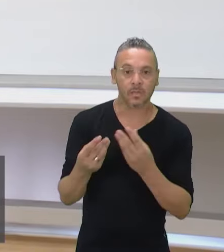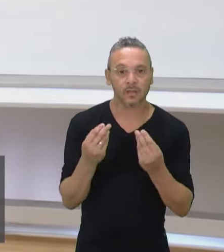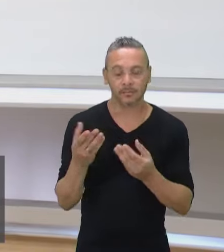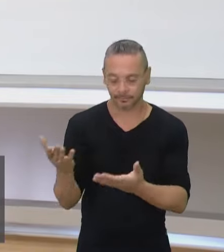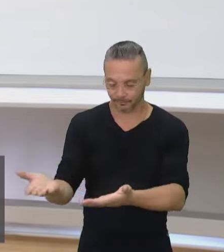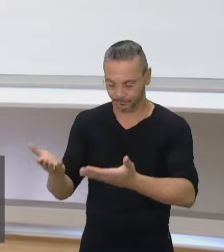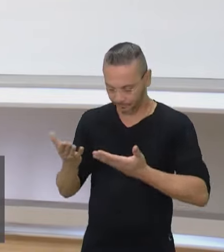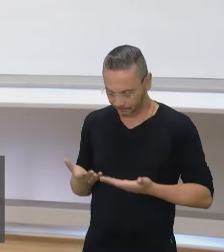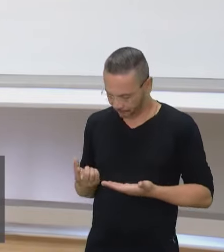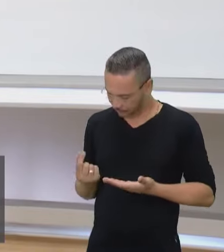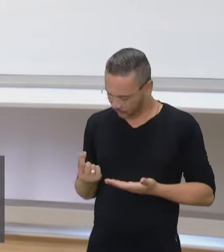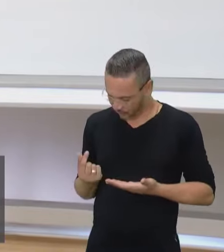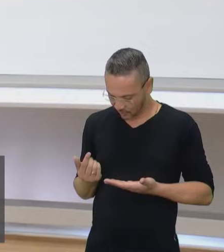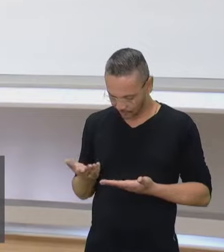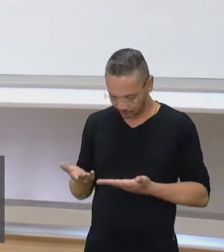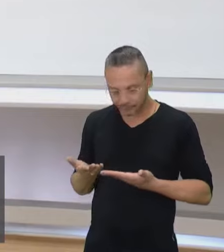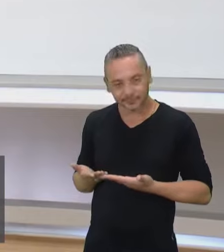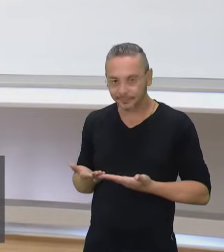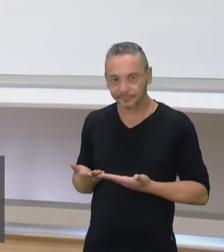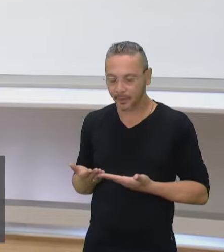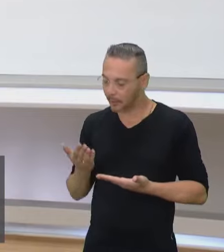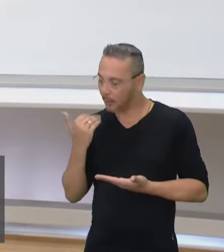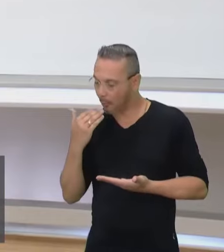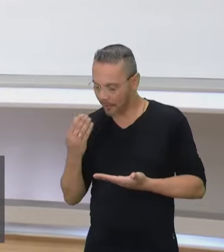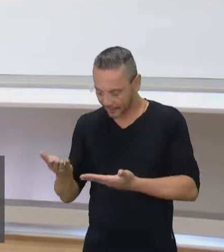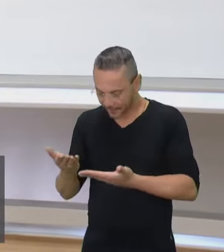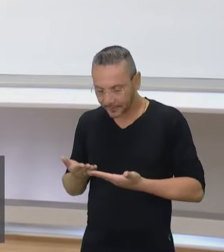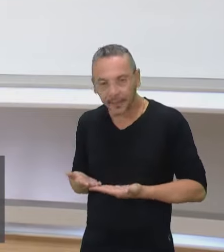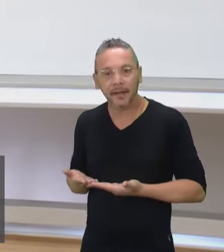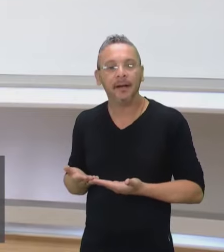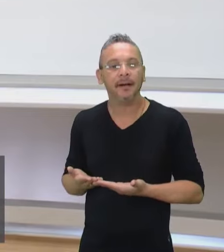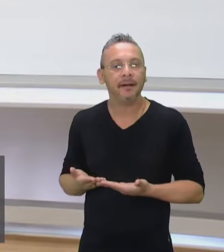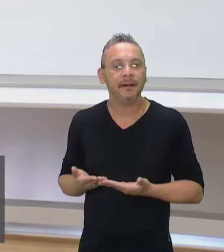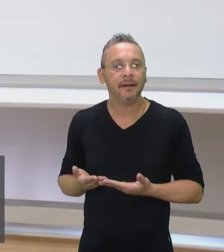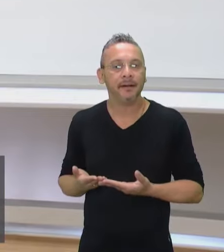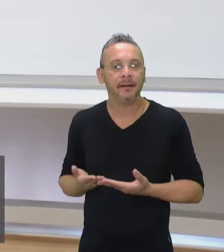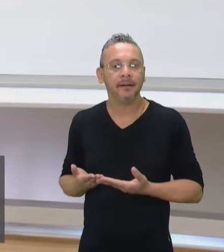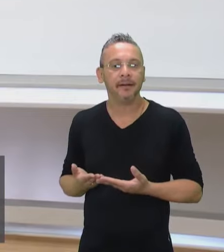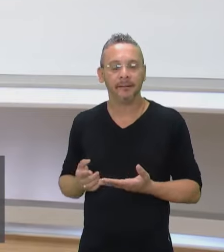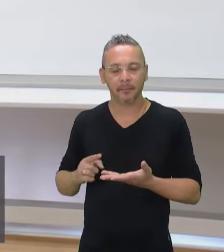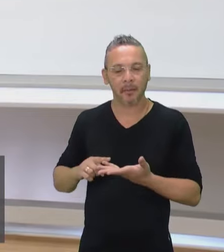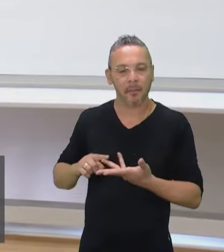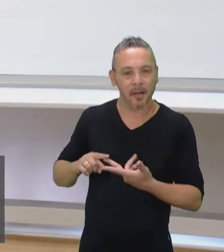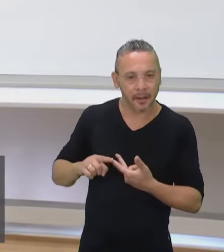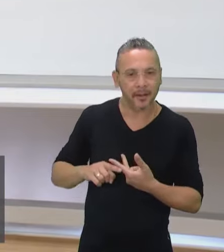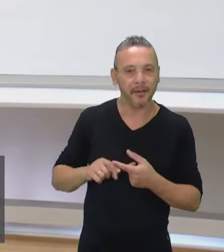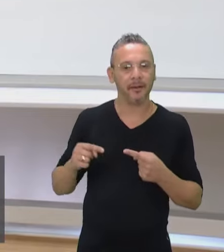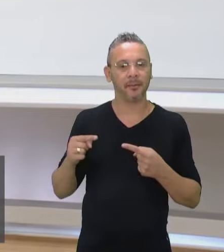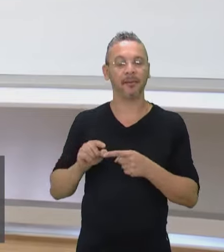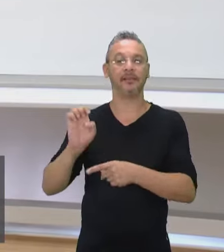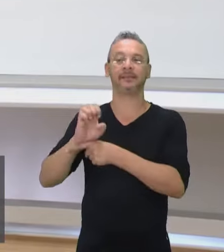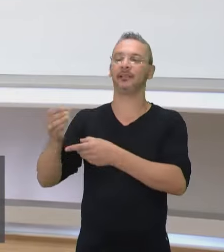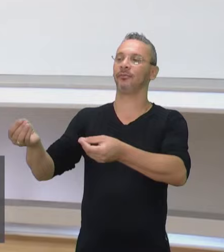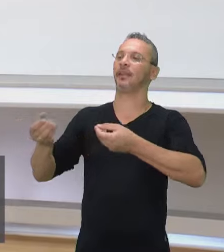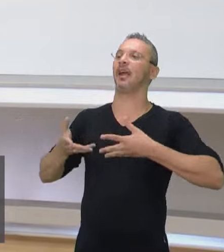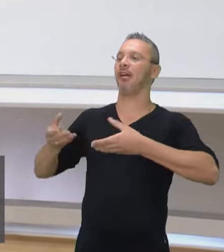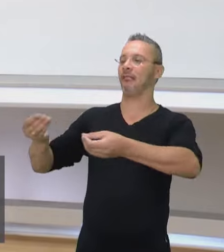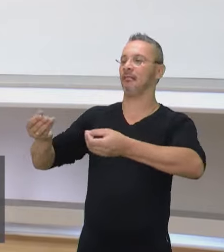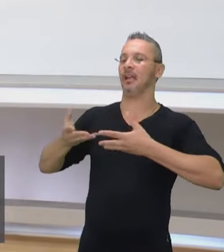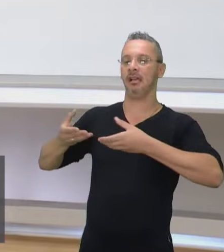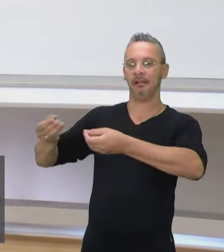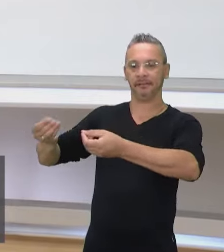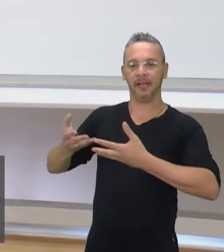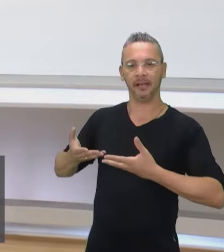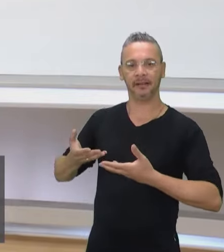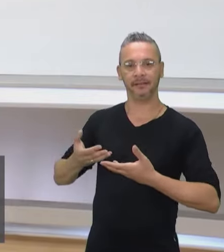recebia dinheiro não, alimento, as suas necessidades todas por meio do Estado. Então, o Estado que fornecia